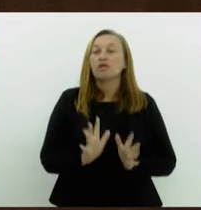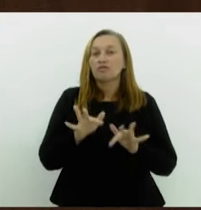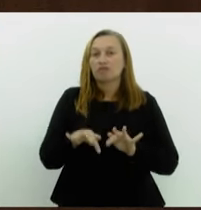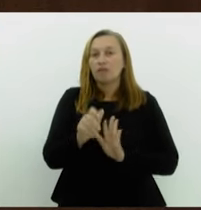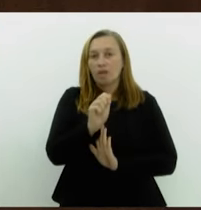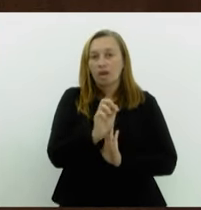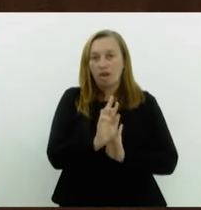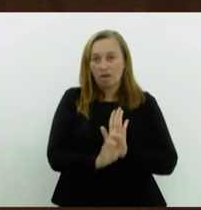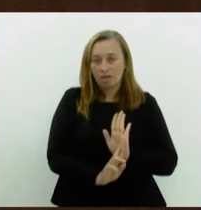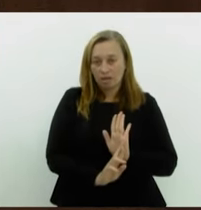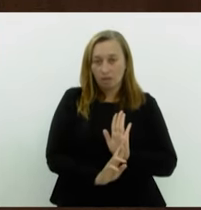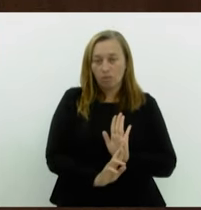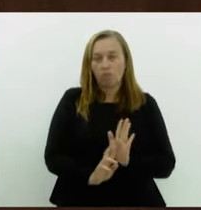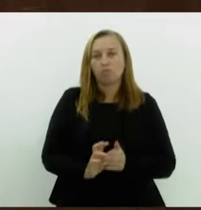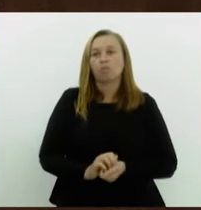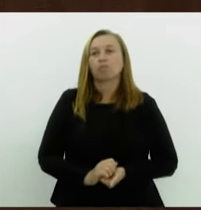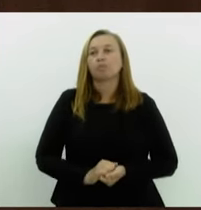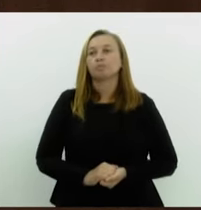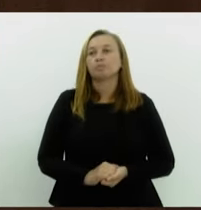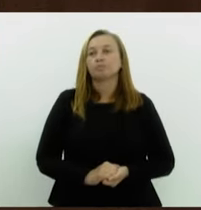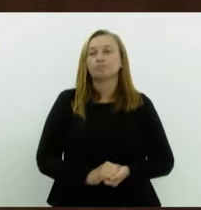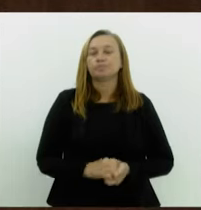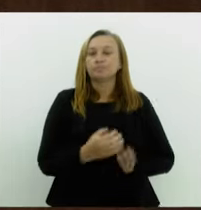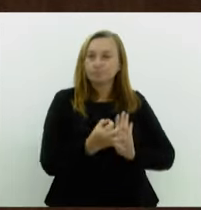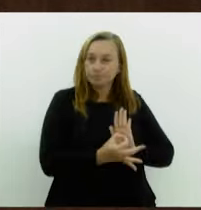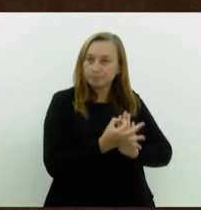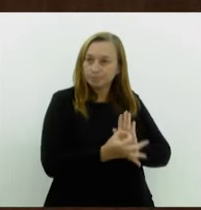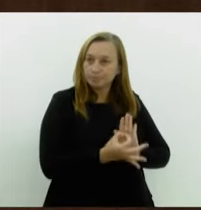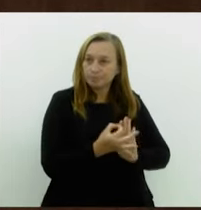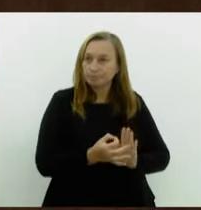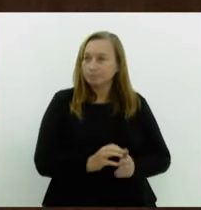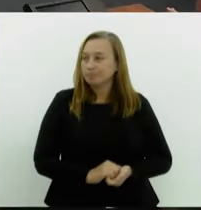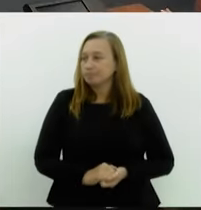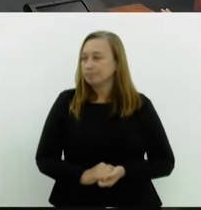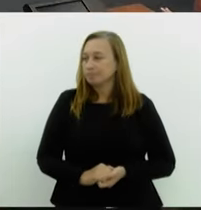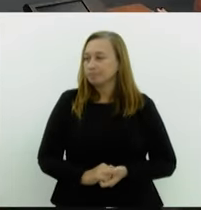final de redação. É o parecer.